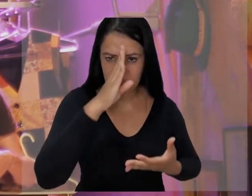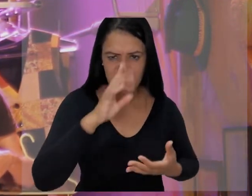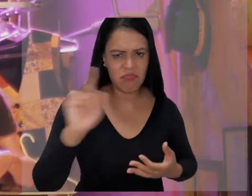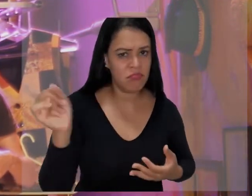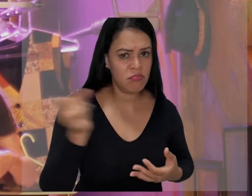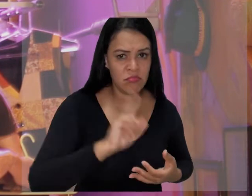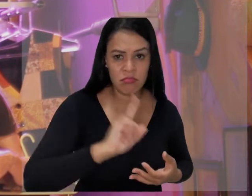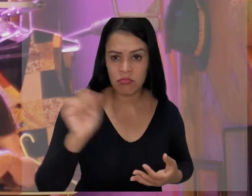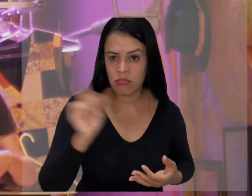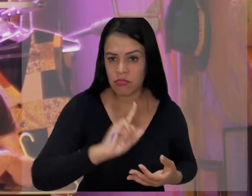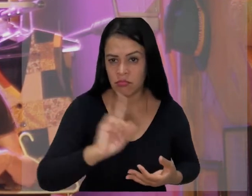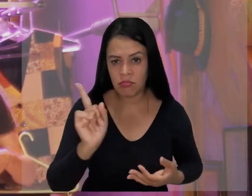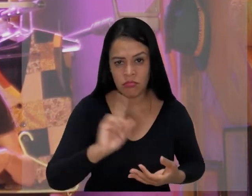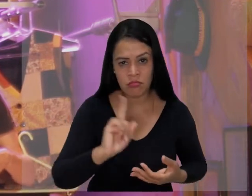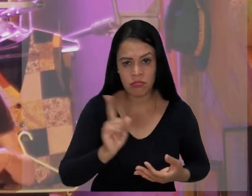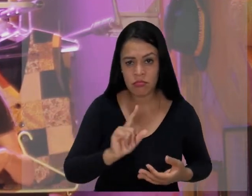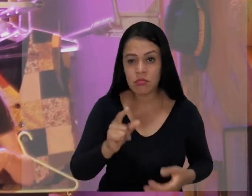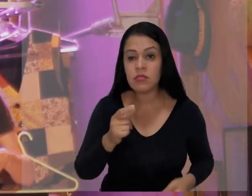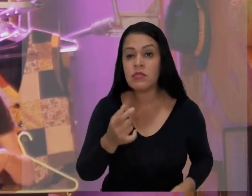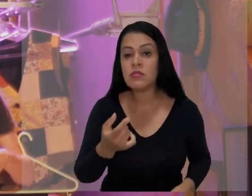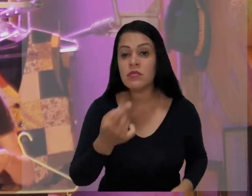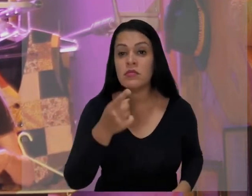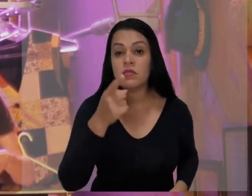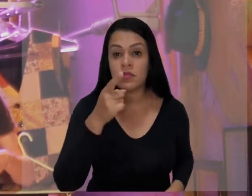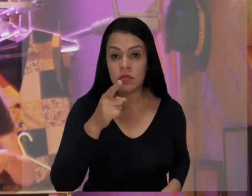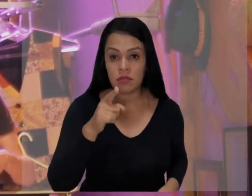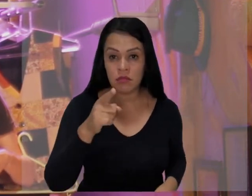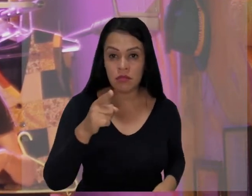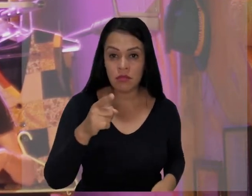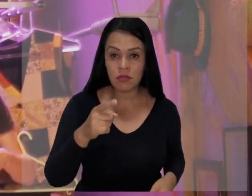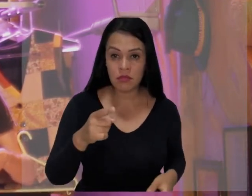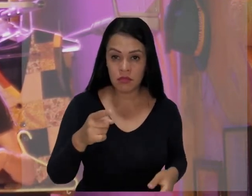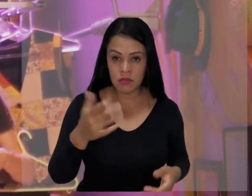Diga, você sabe o que veio buscar?